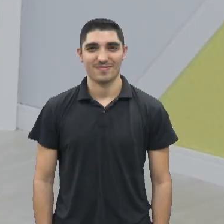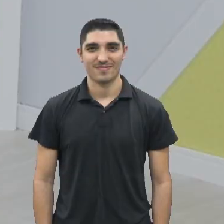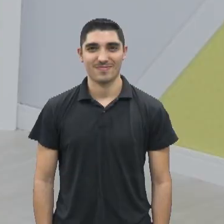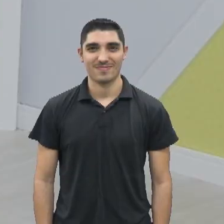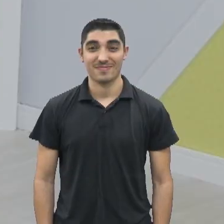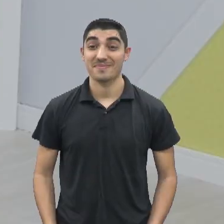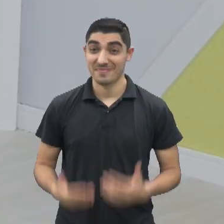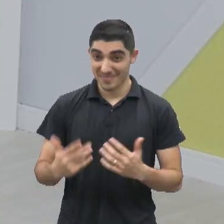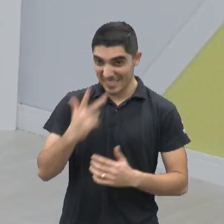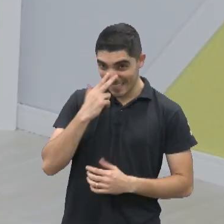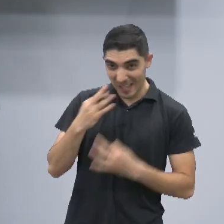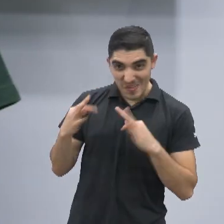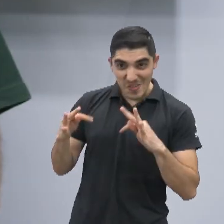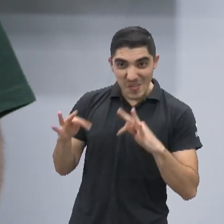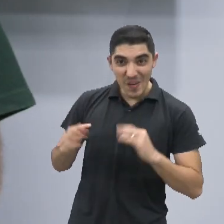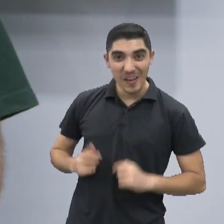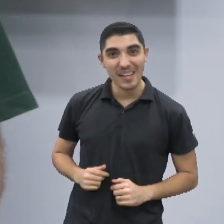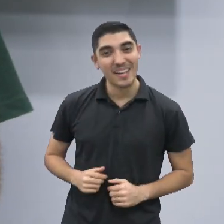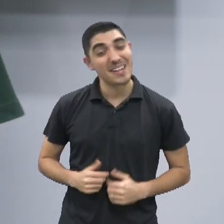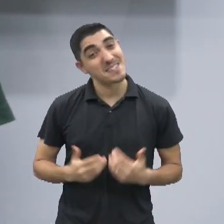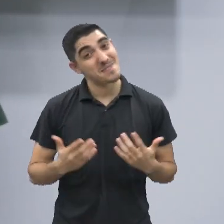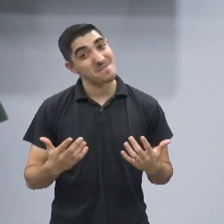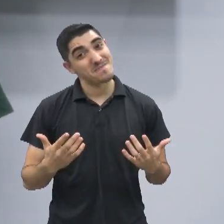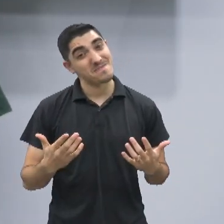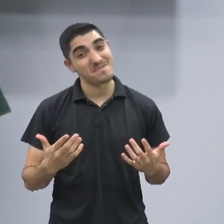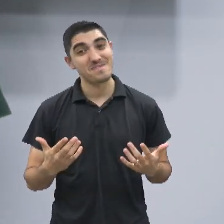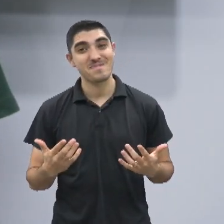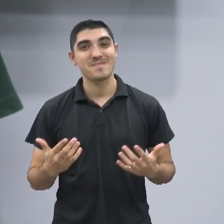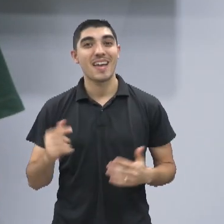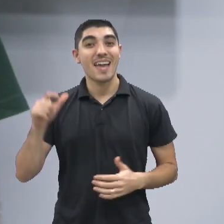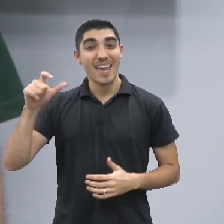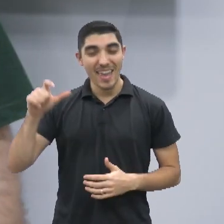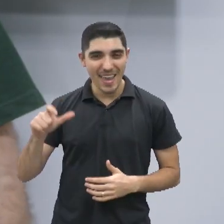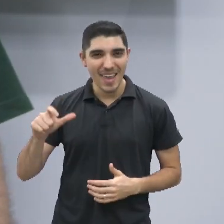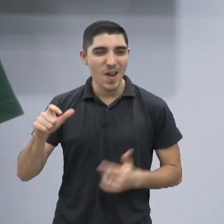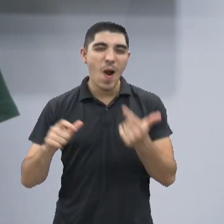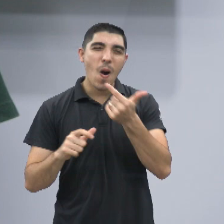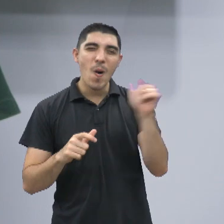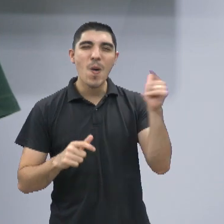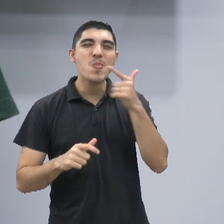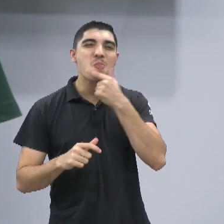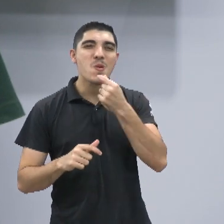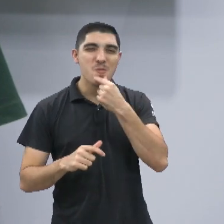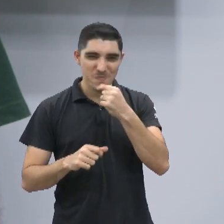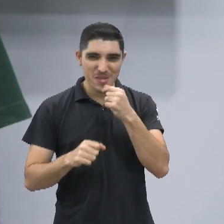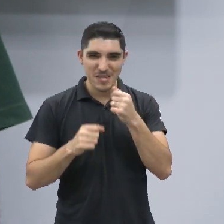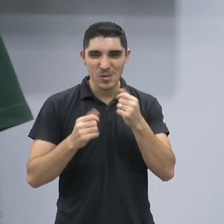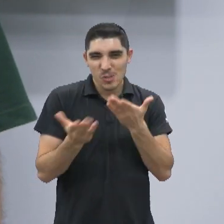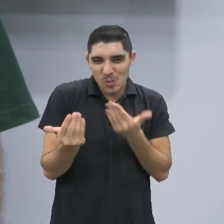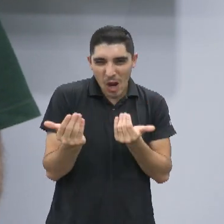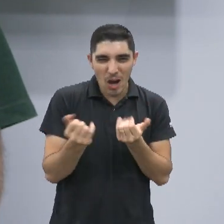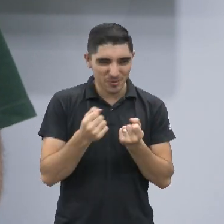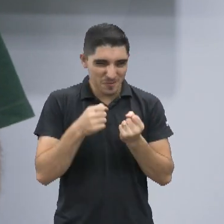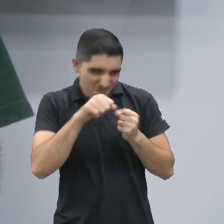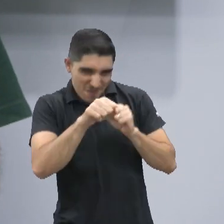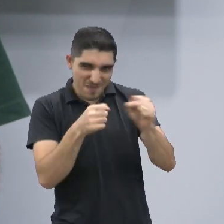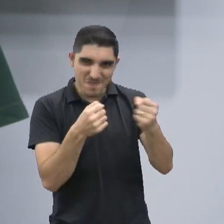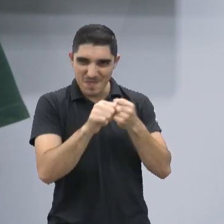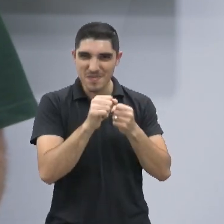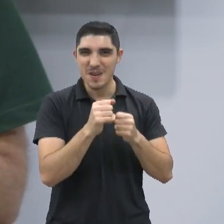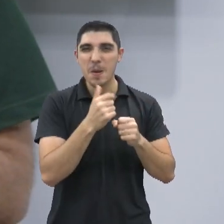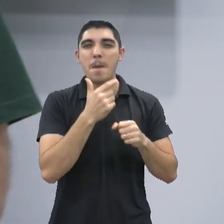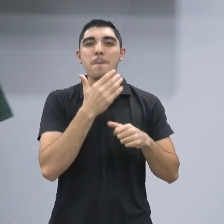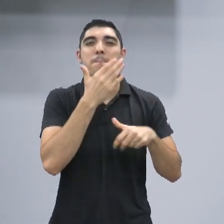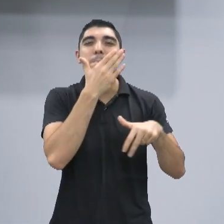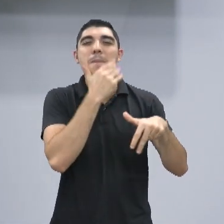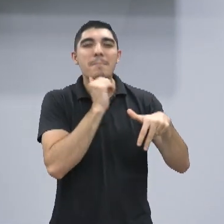Será que doeu ou não? Ah, o que ele não tomou do menino do boxe lá, que foi o pai dele que acabou tomando, o pai do